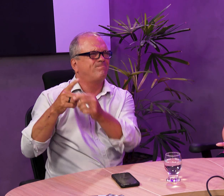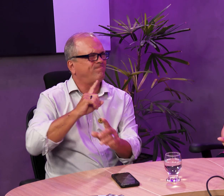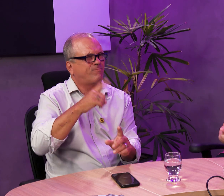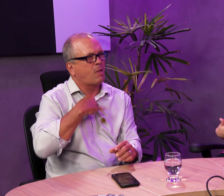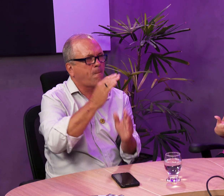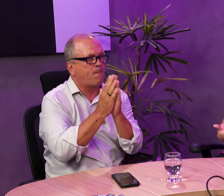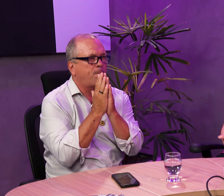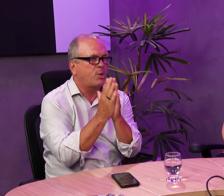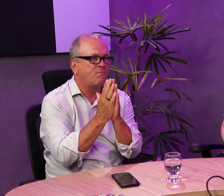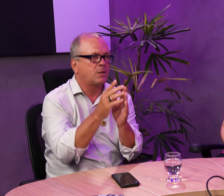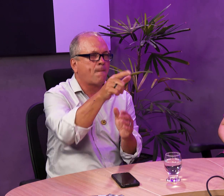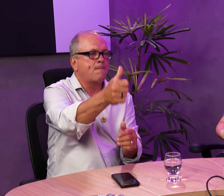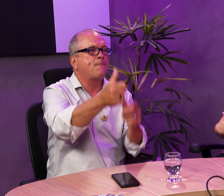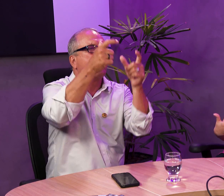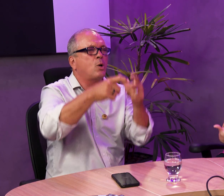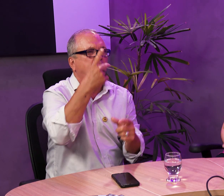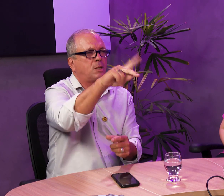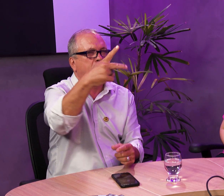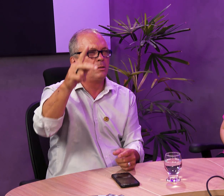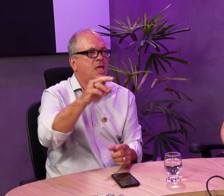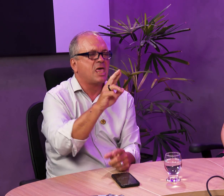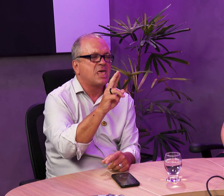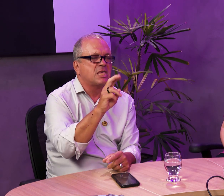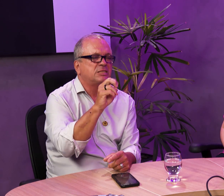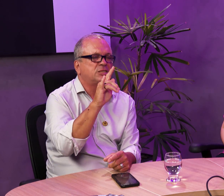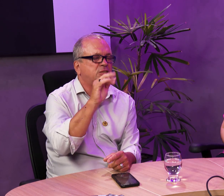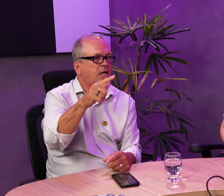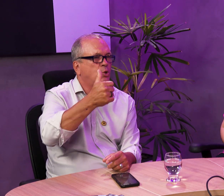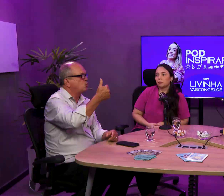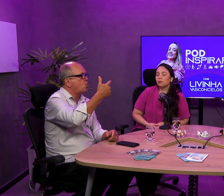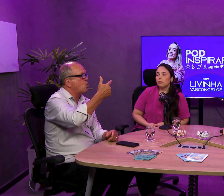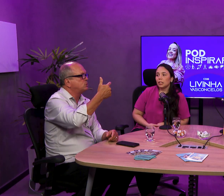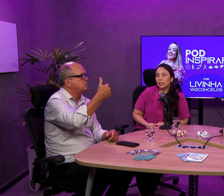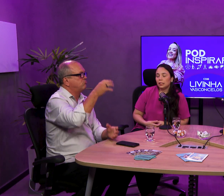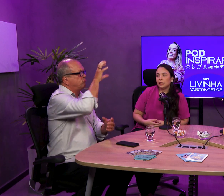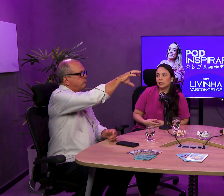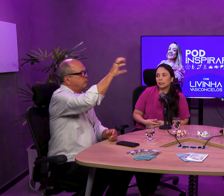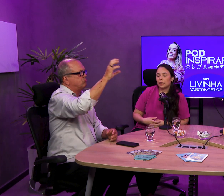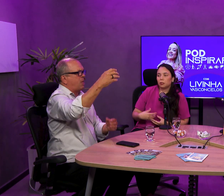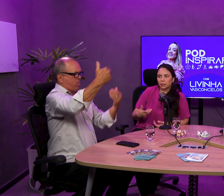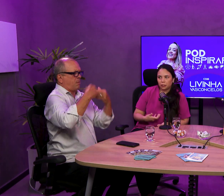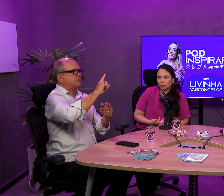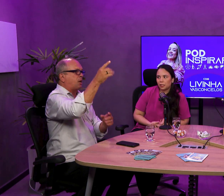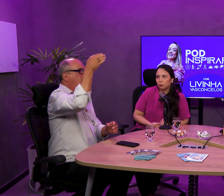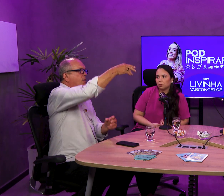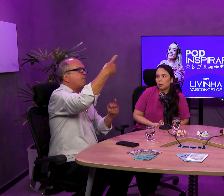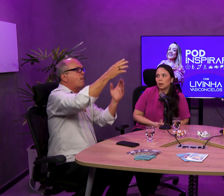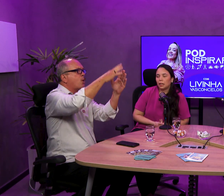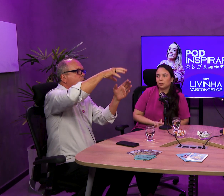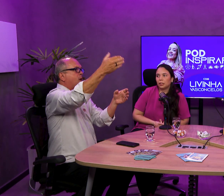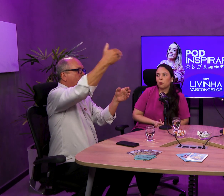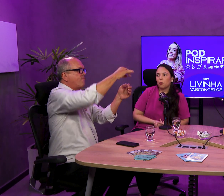segurança tanto para as crianças quanto para os adultos autistas. E atualmente a gente está fazendo